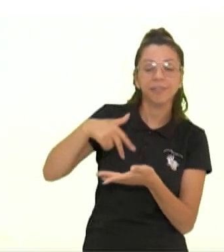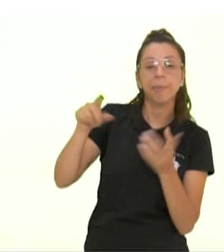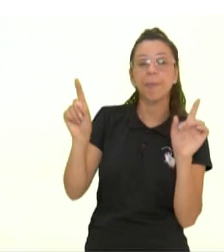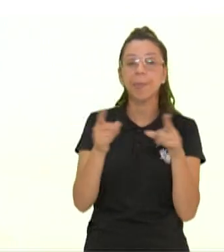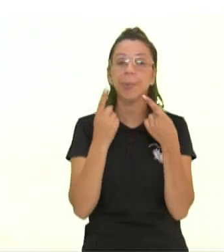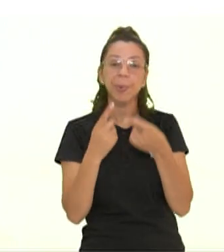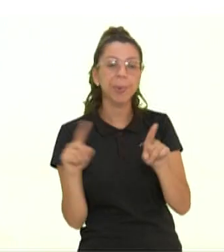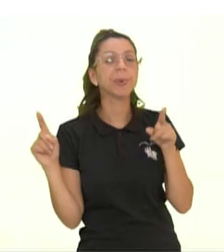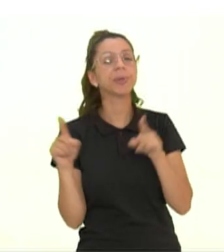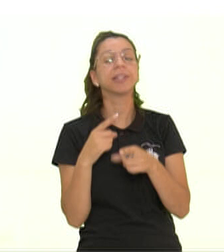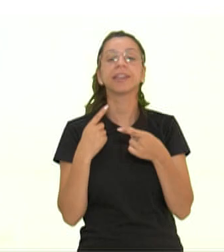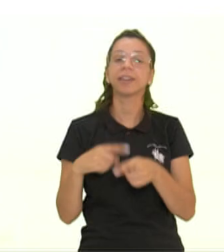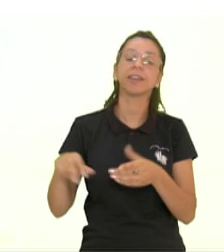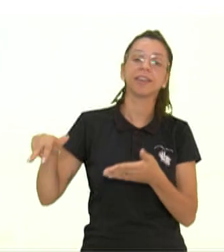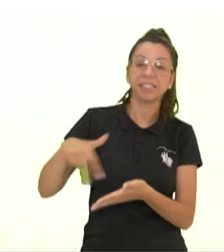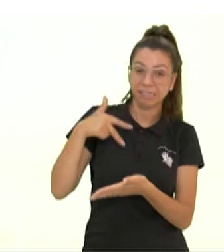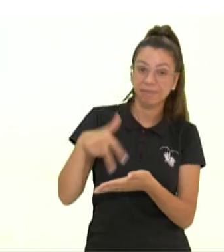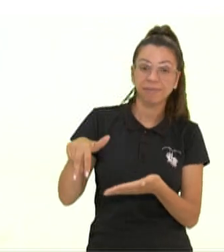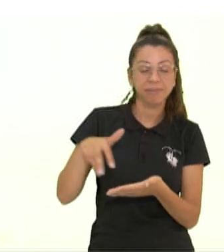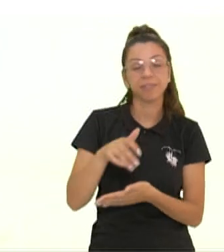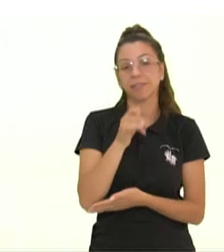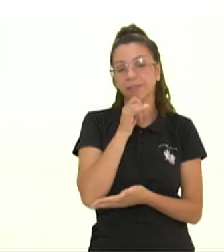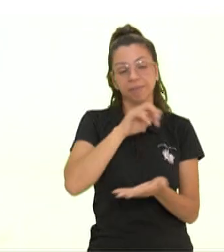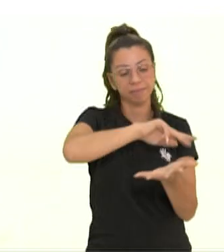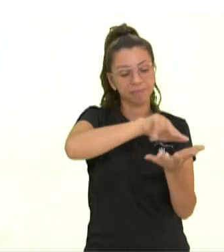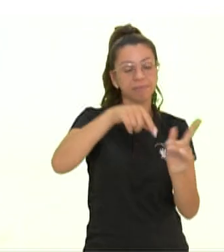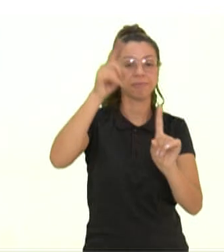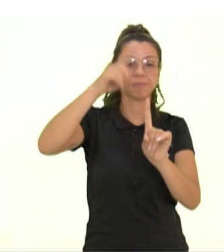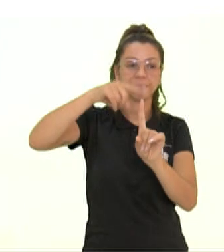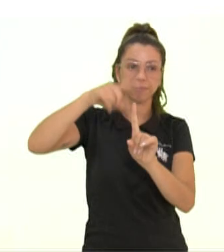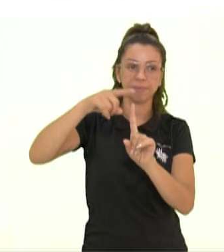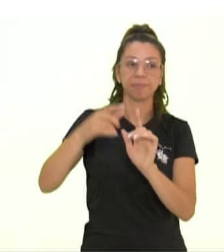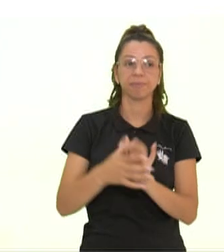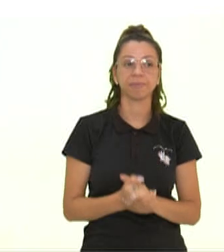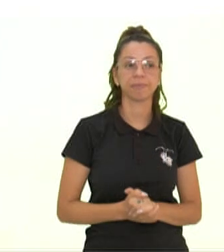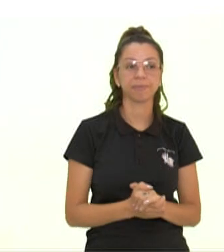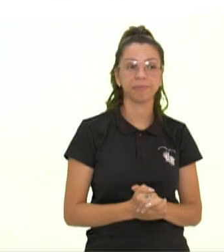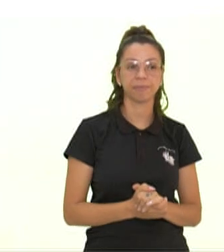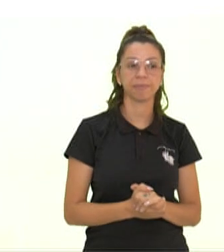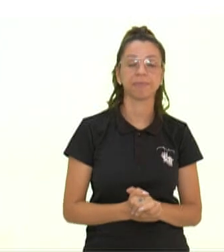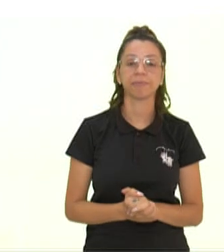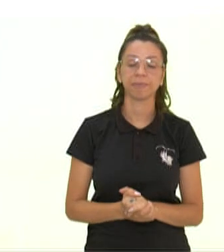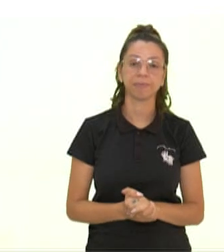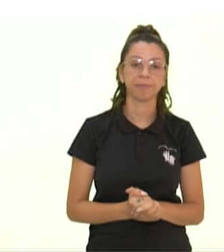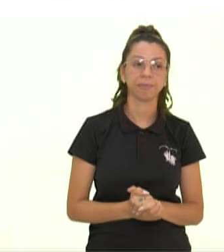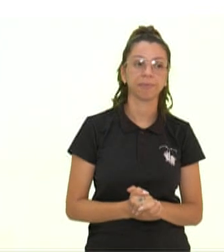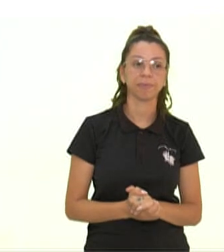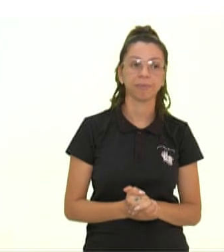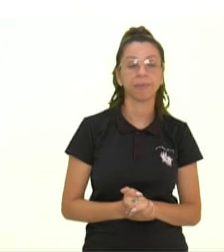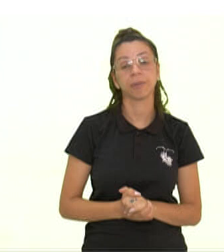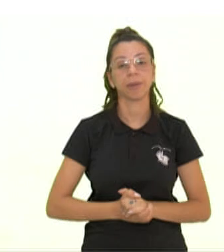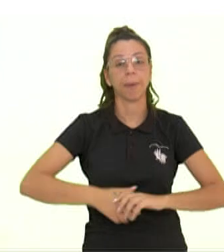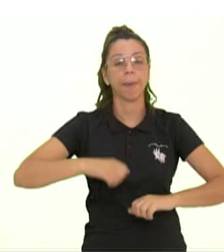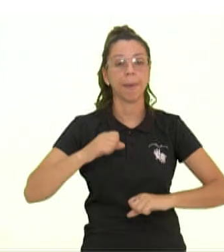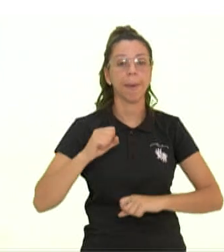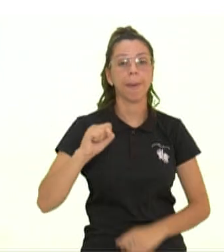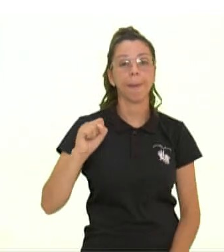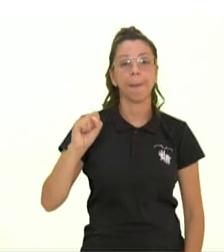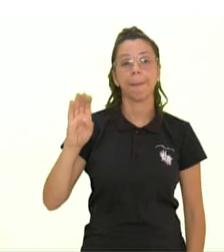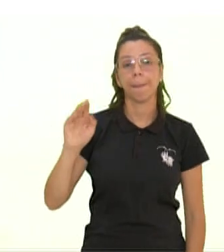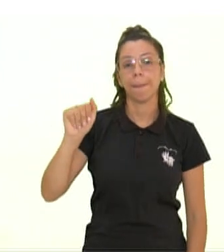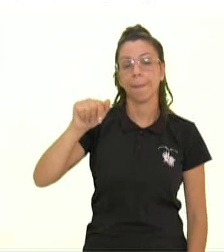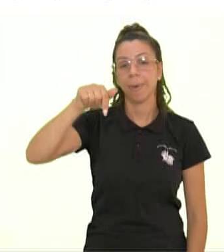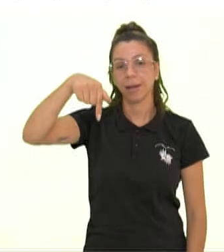gente viu, a gente dançou, a gente viu exemplos dos tipos de maracatu, né? Ou seja, o baque solto, né, que é o do caboclo,